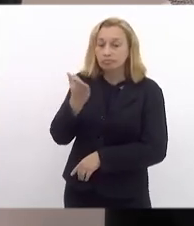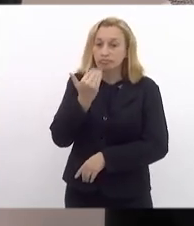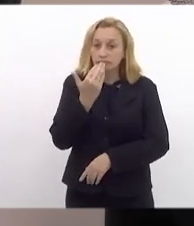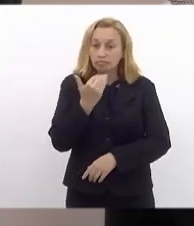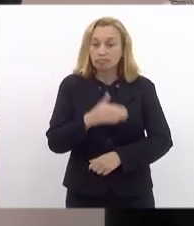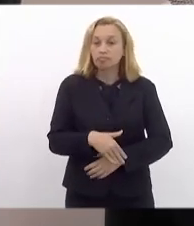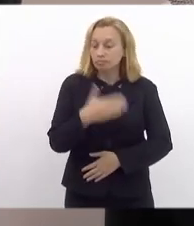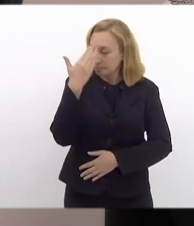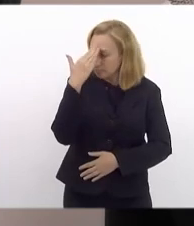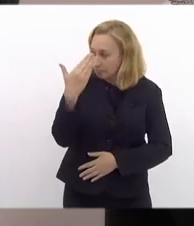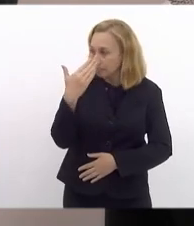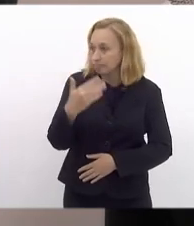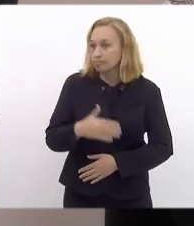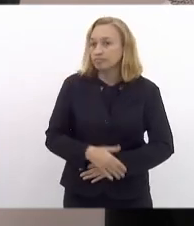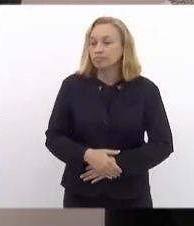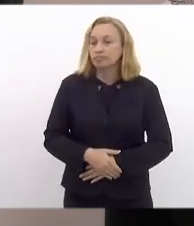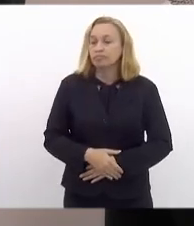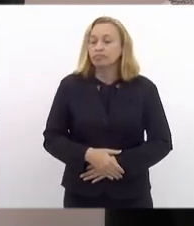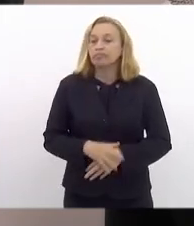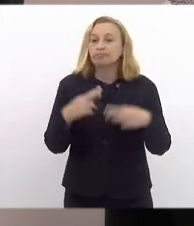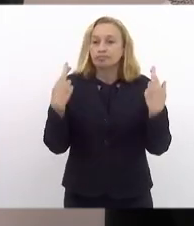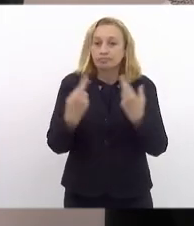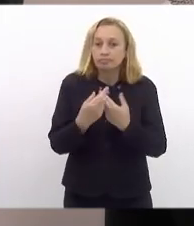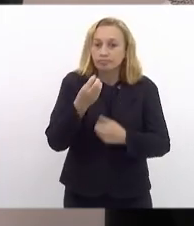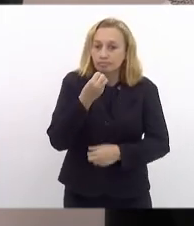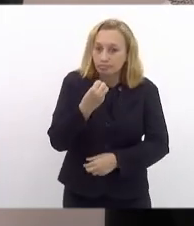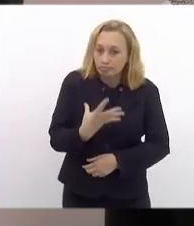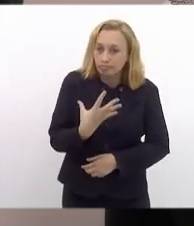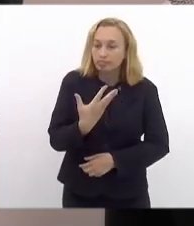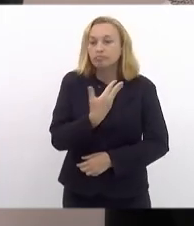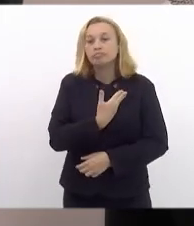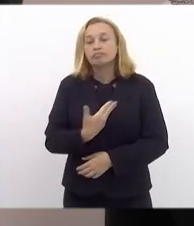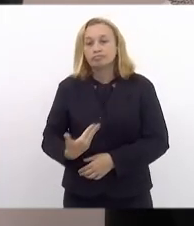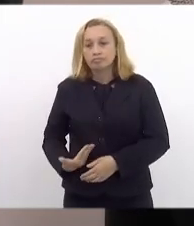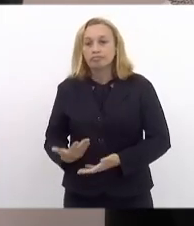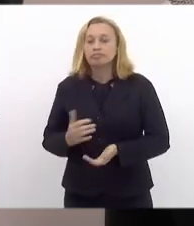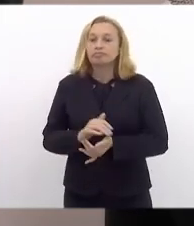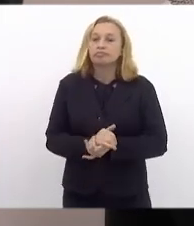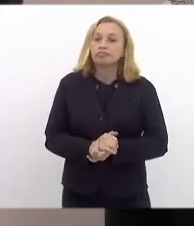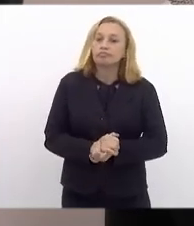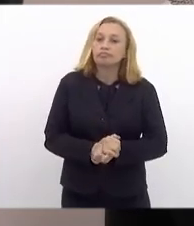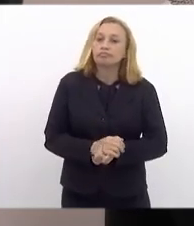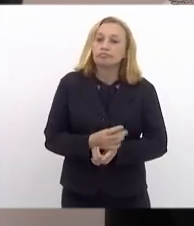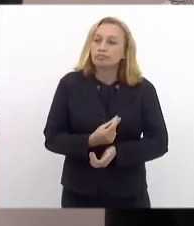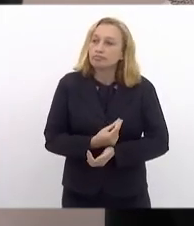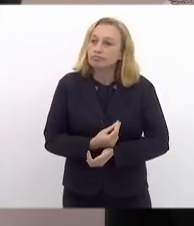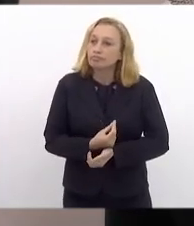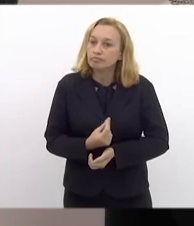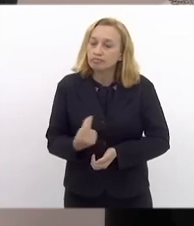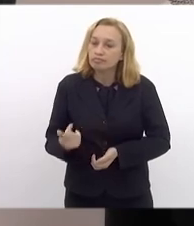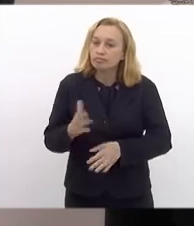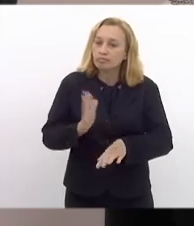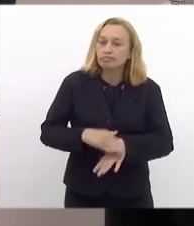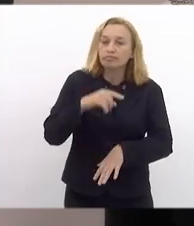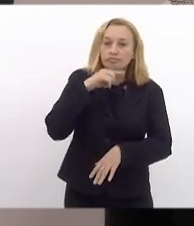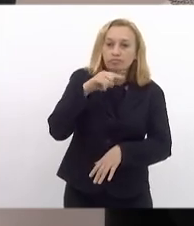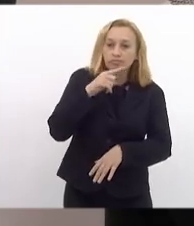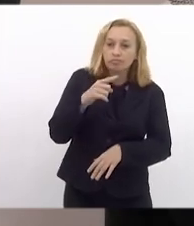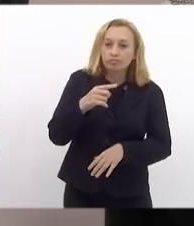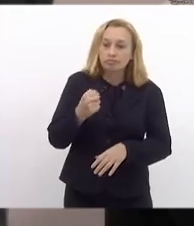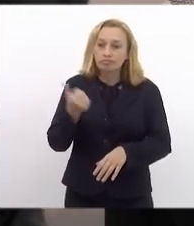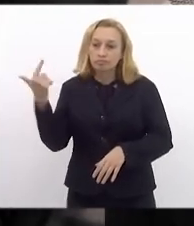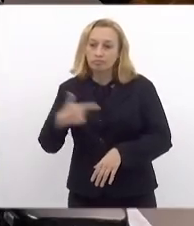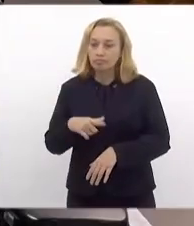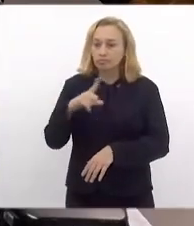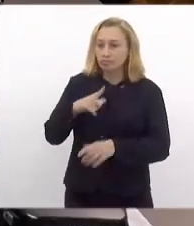mas muito obrigado acho que foi uma audiência pública positiva eu saio com mais dúvidas que entrem